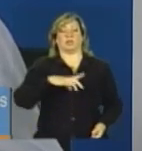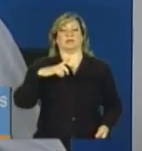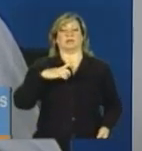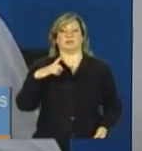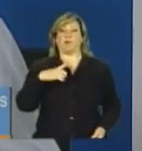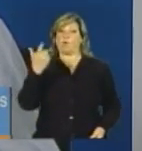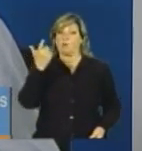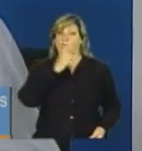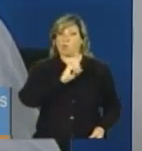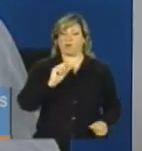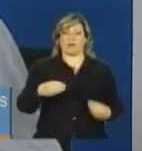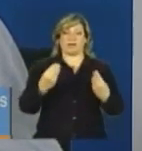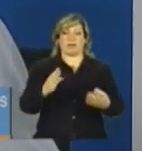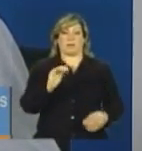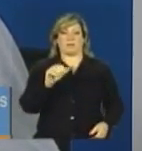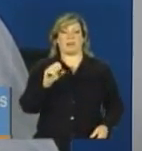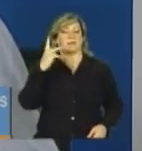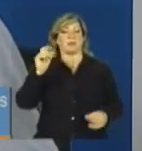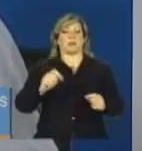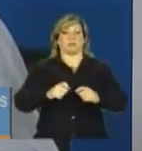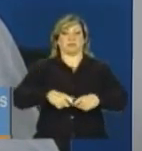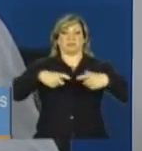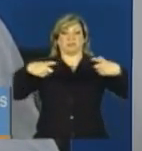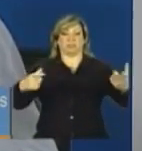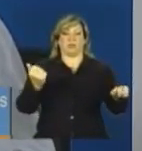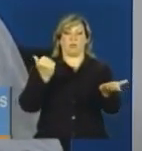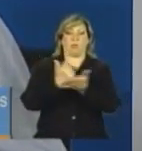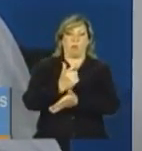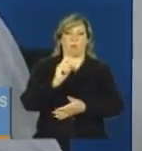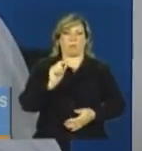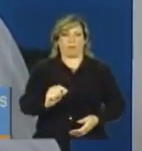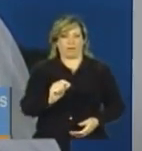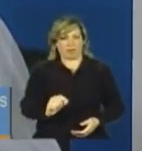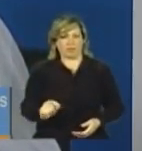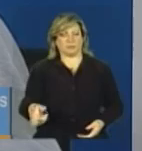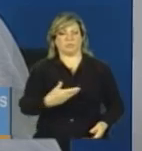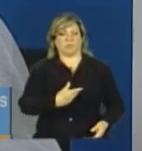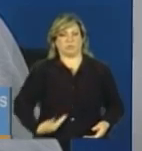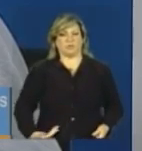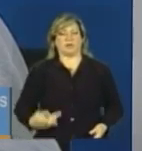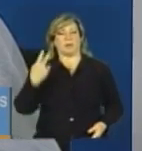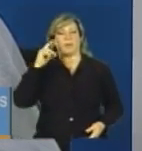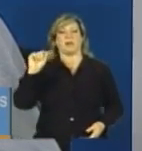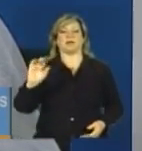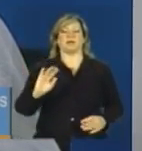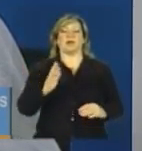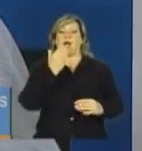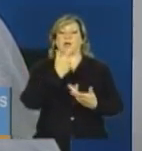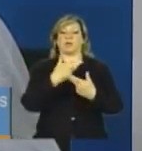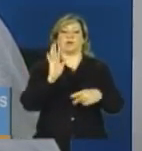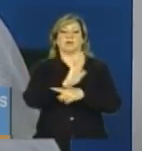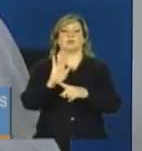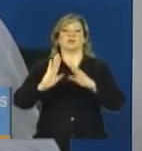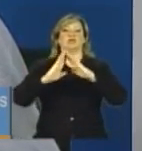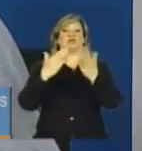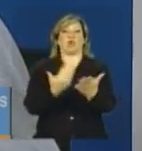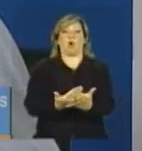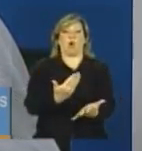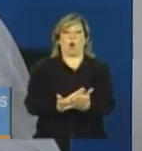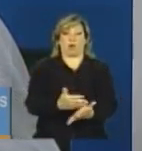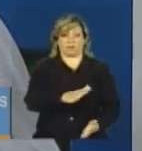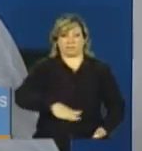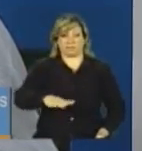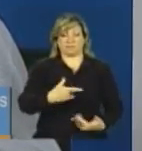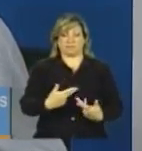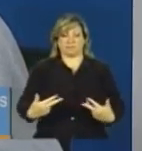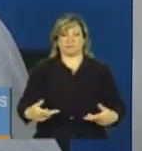ele conseguiu dar base aí até paraa ampliação da compra institucional. via alimentação escolar, né? Muita da do muitas das organizações